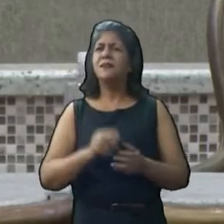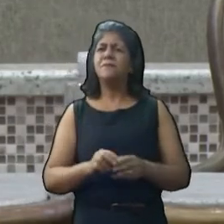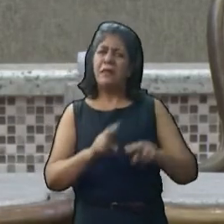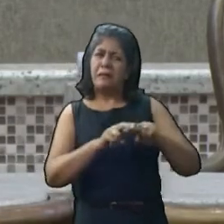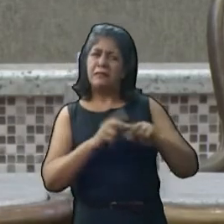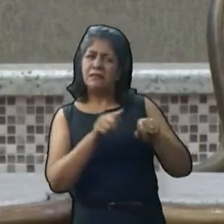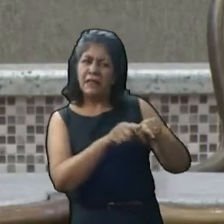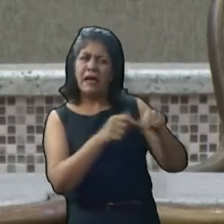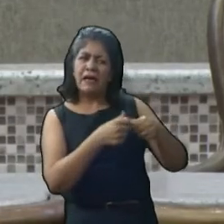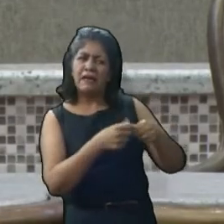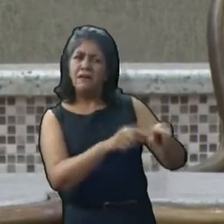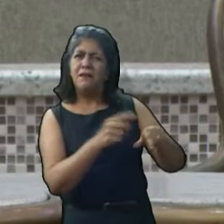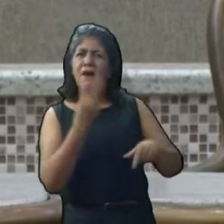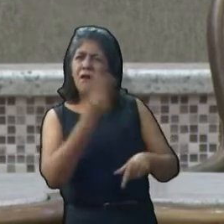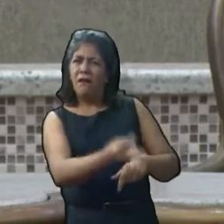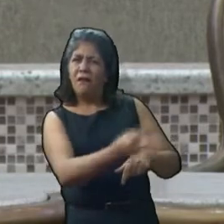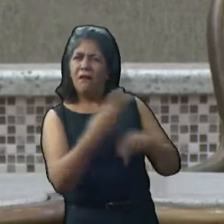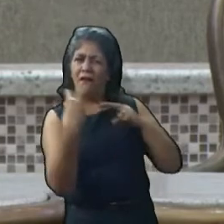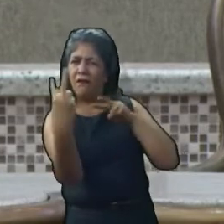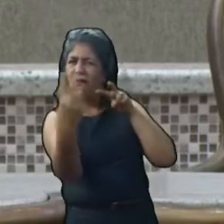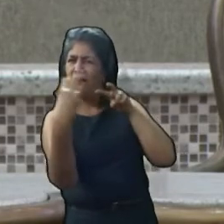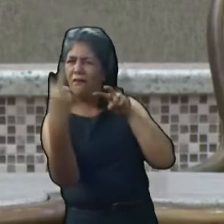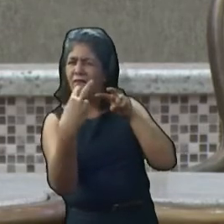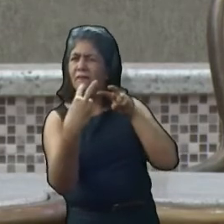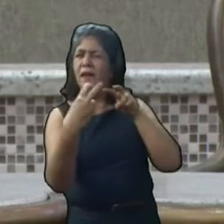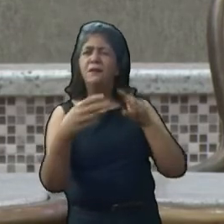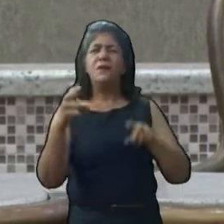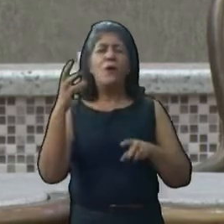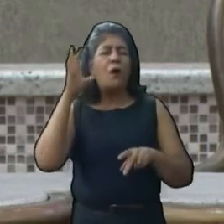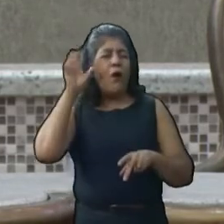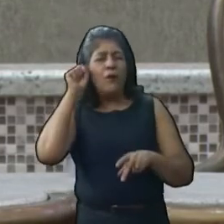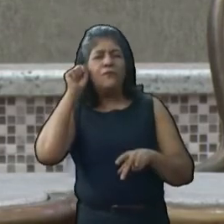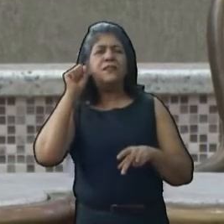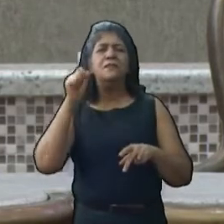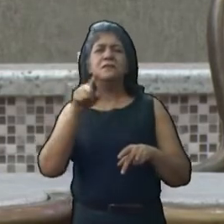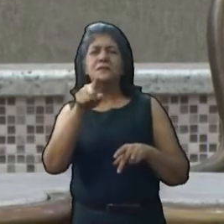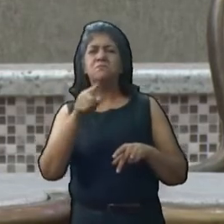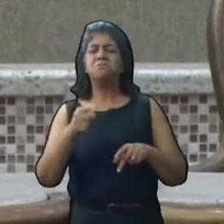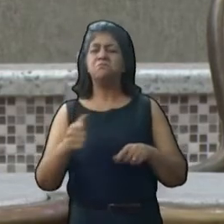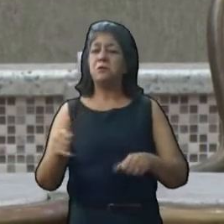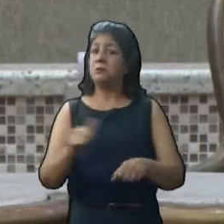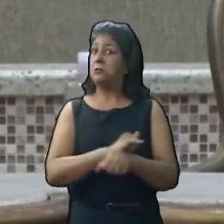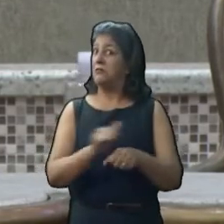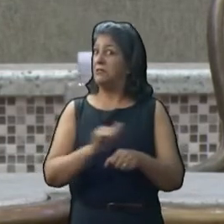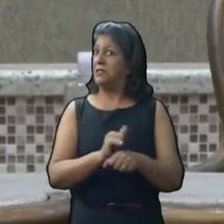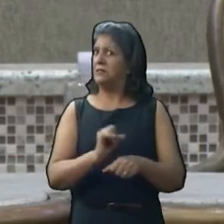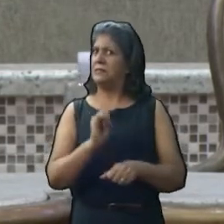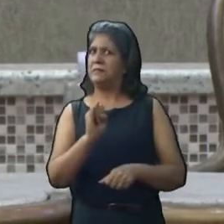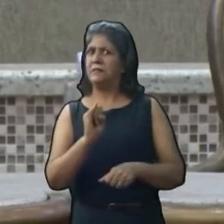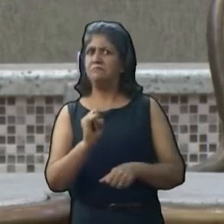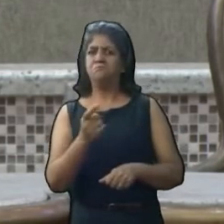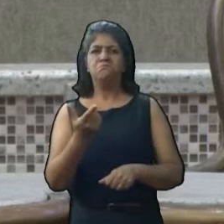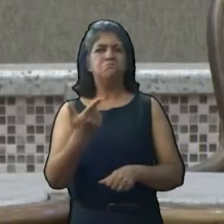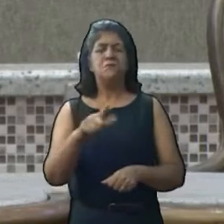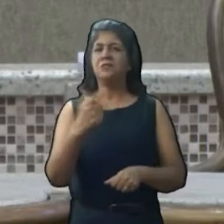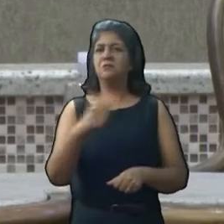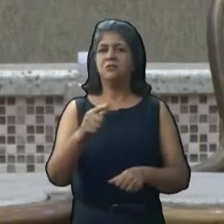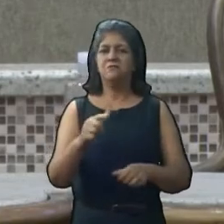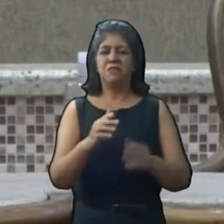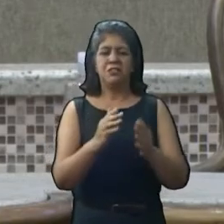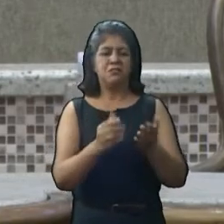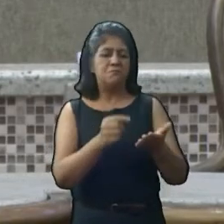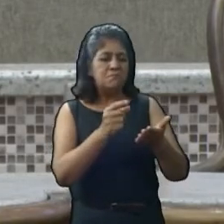está aí do outro lado nos assistindo nos escutando talvez se não existisse uma outra porção da bíblia